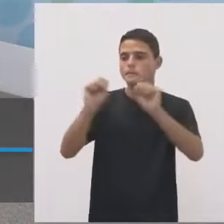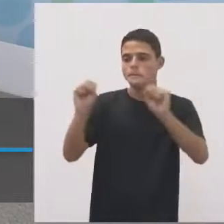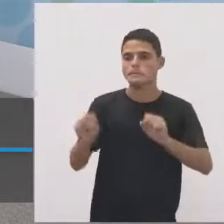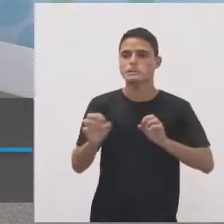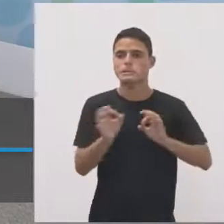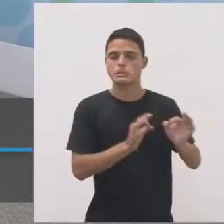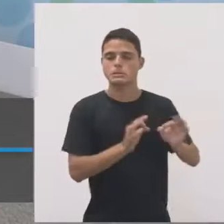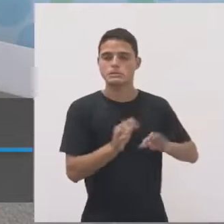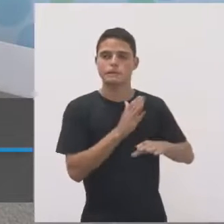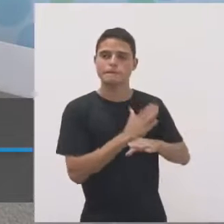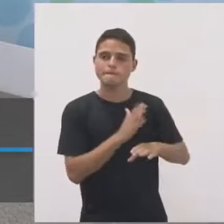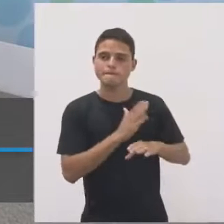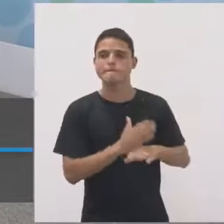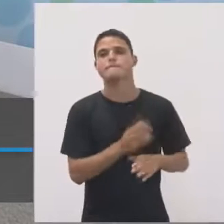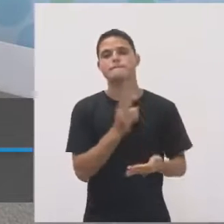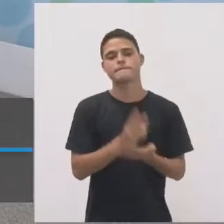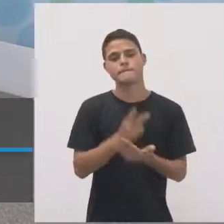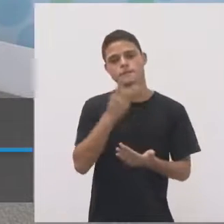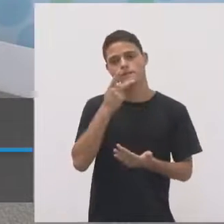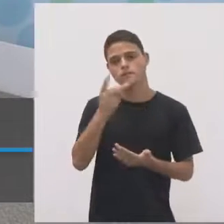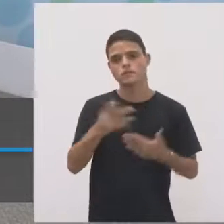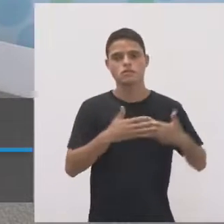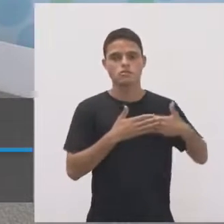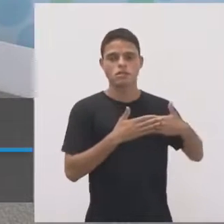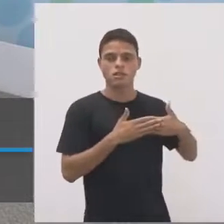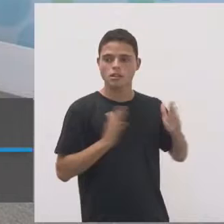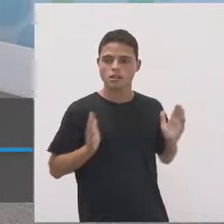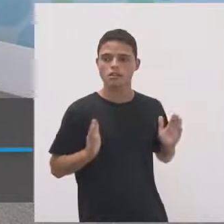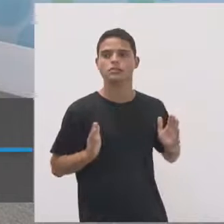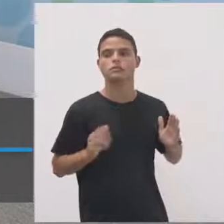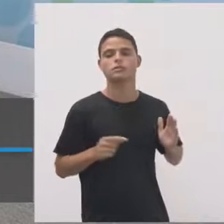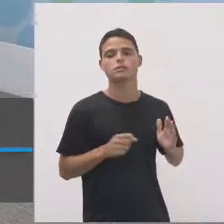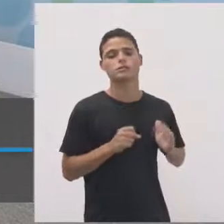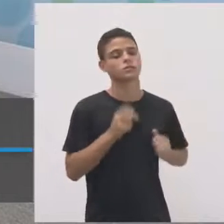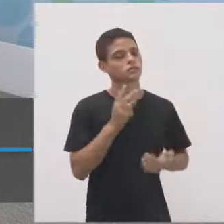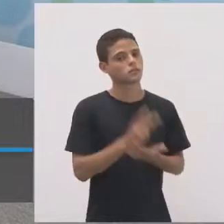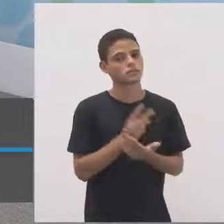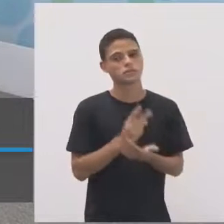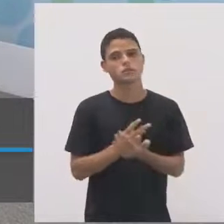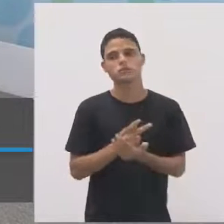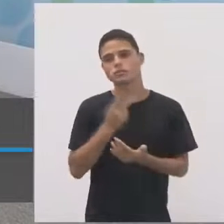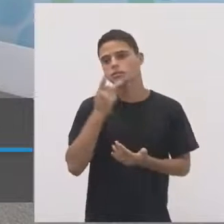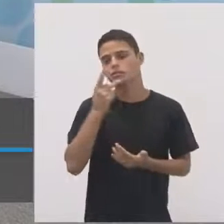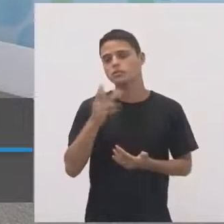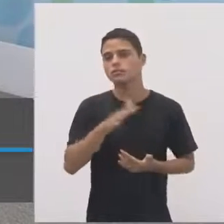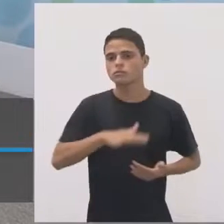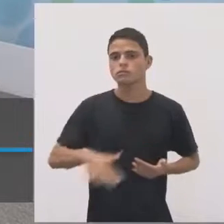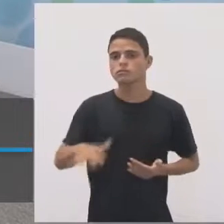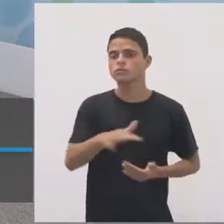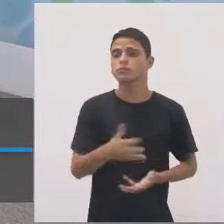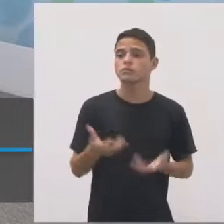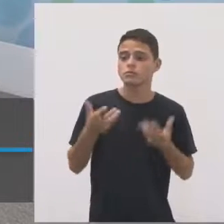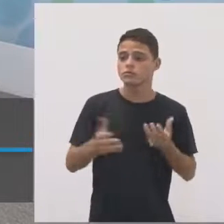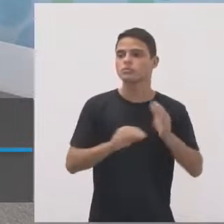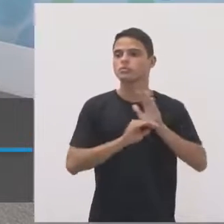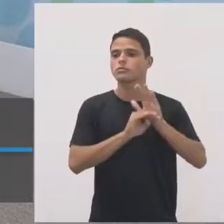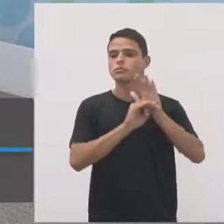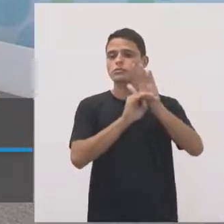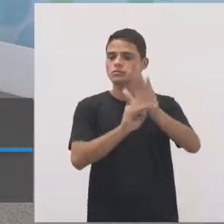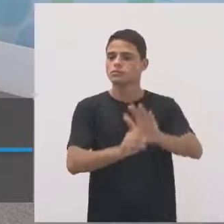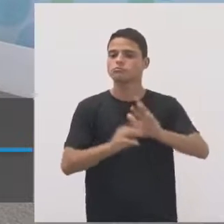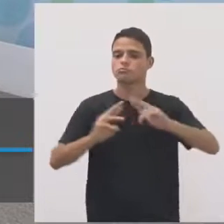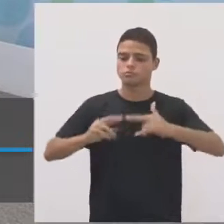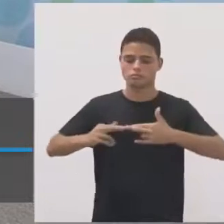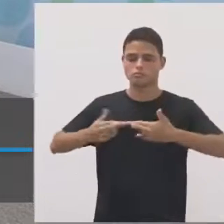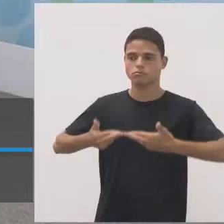a gente sempre diz que as portas estão sempre abertas, não só para você, você sabe que a gente sempre abre aí para todo mundo que quiser ajudar aí a